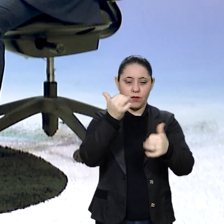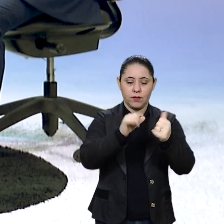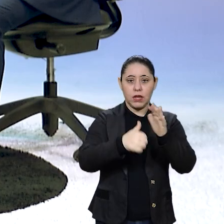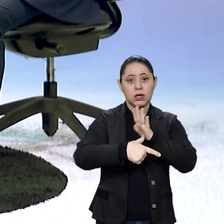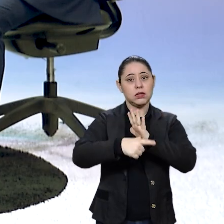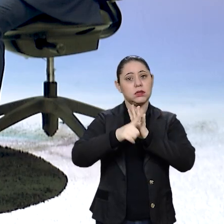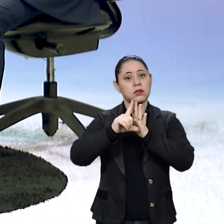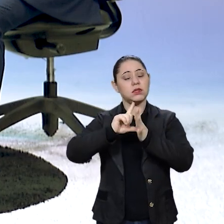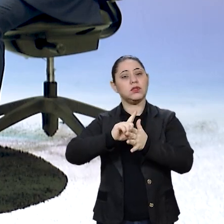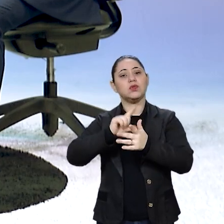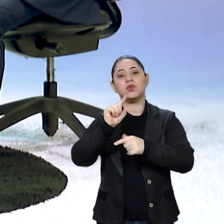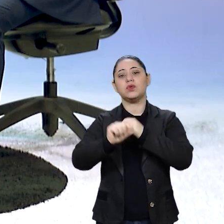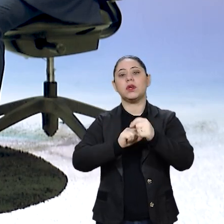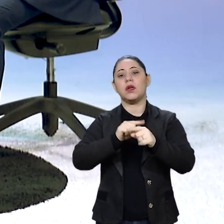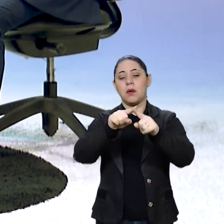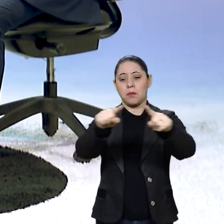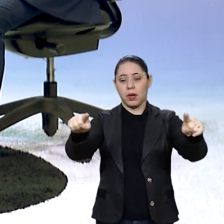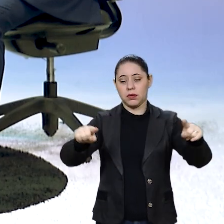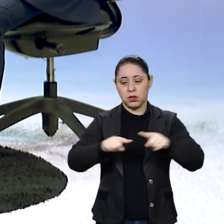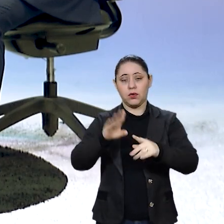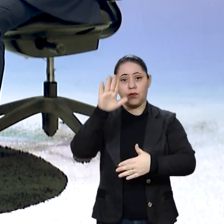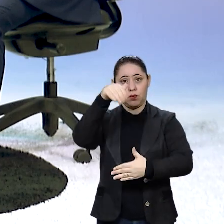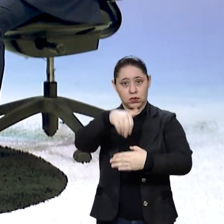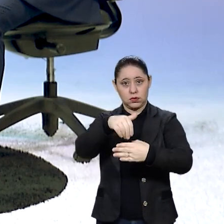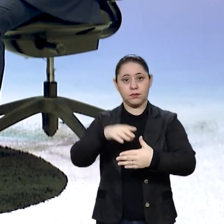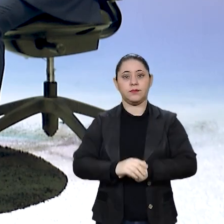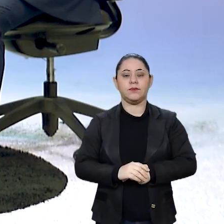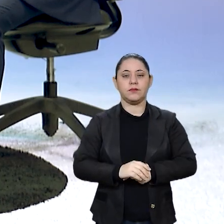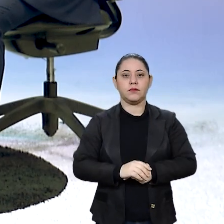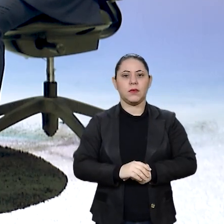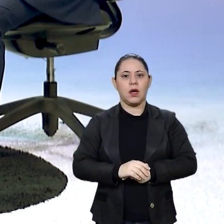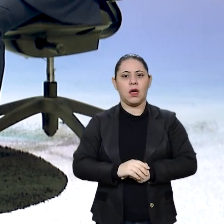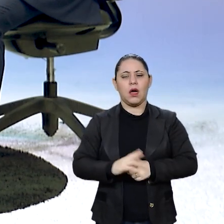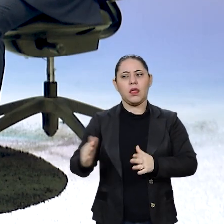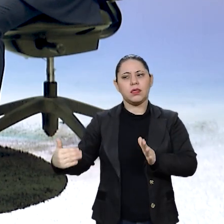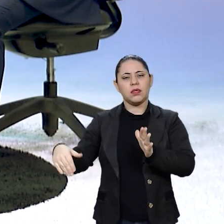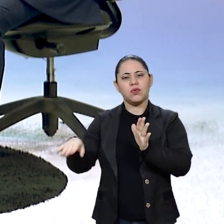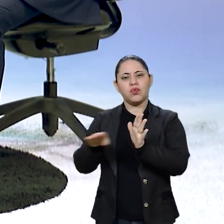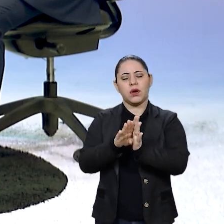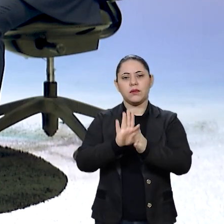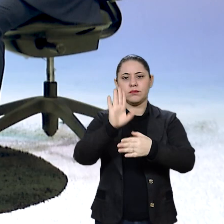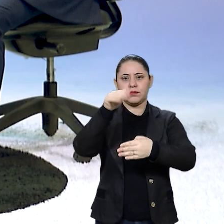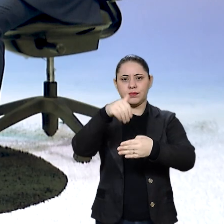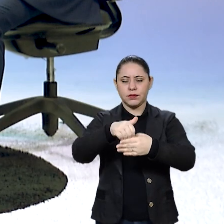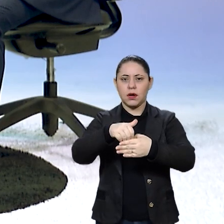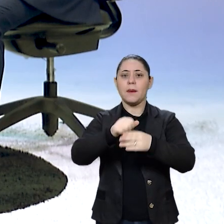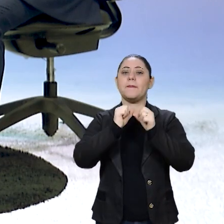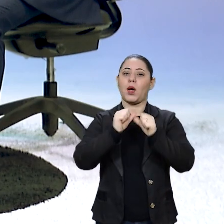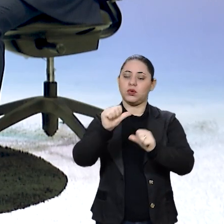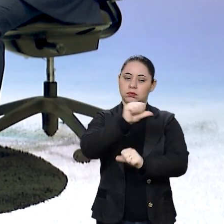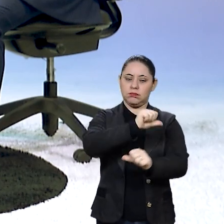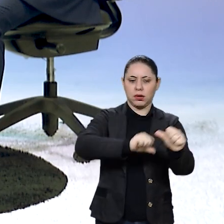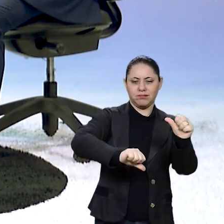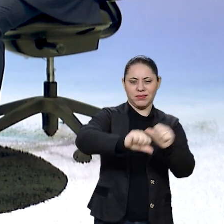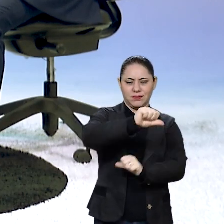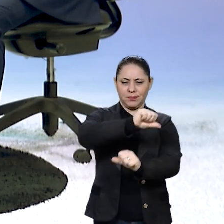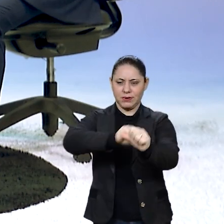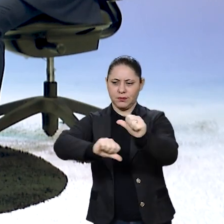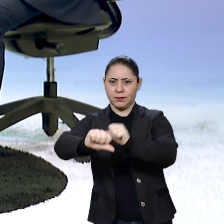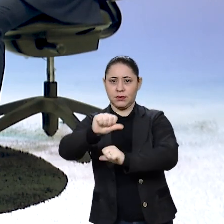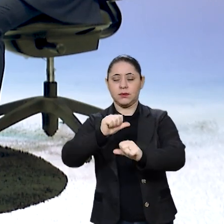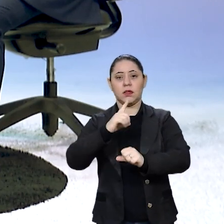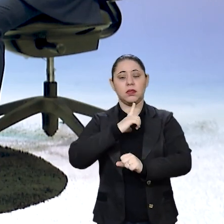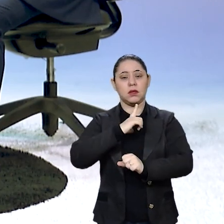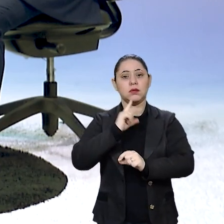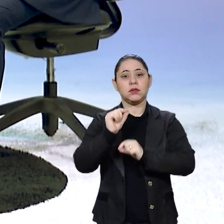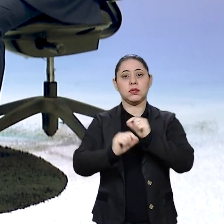até o momento de ser submetida a plenário, ela pode sofrer diversas alterações. Ela pode, tanto o veto parcial quanto até o veto total,